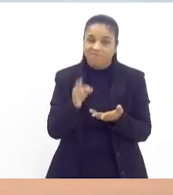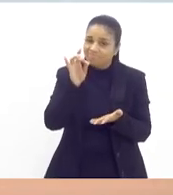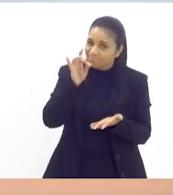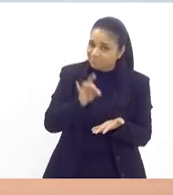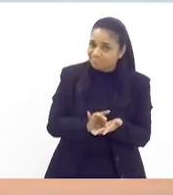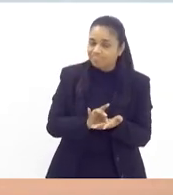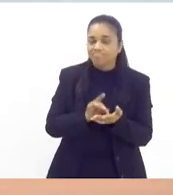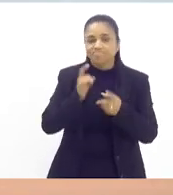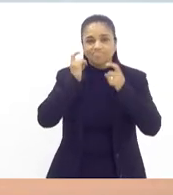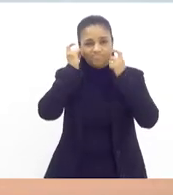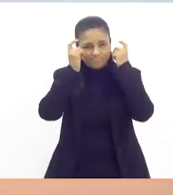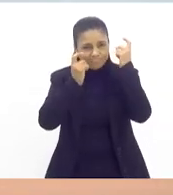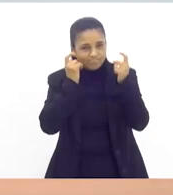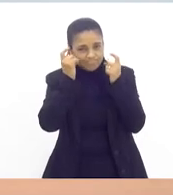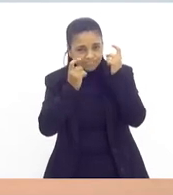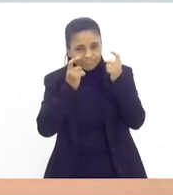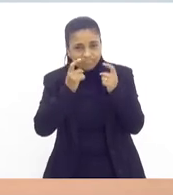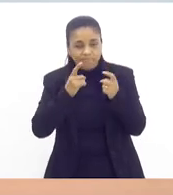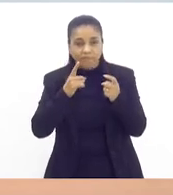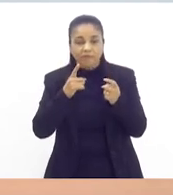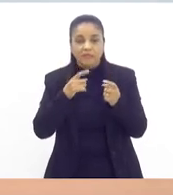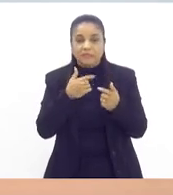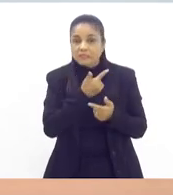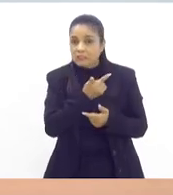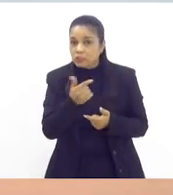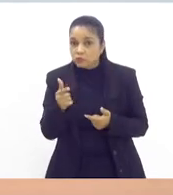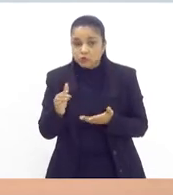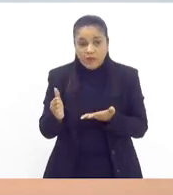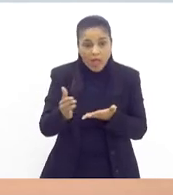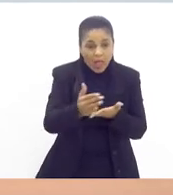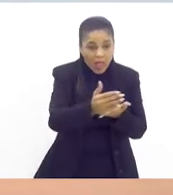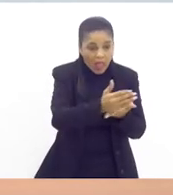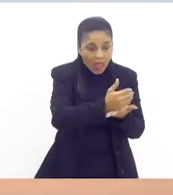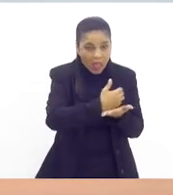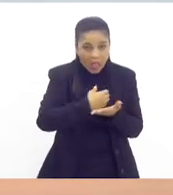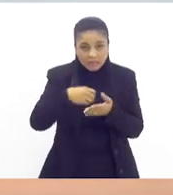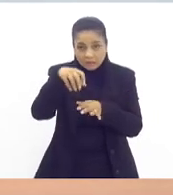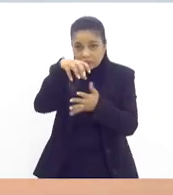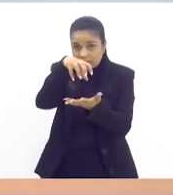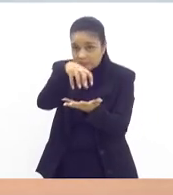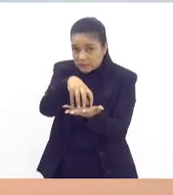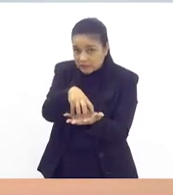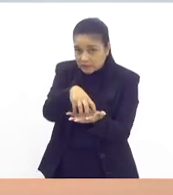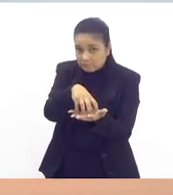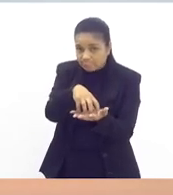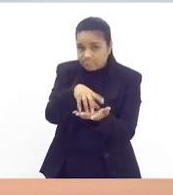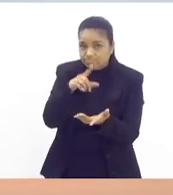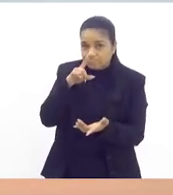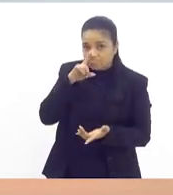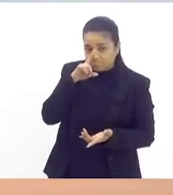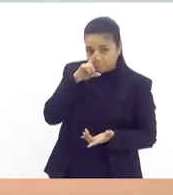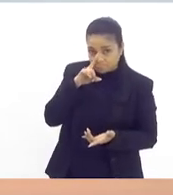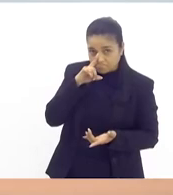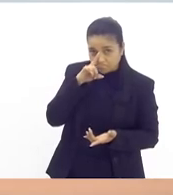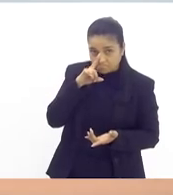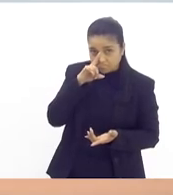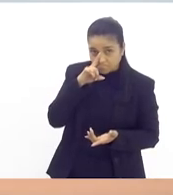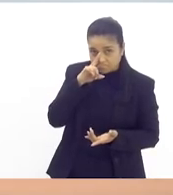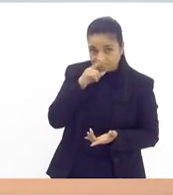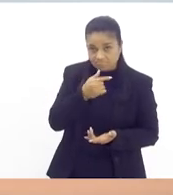essa preocupação de, se não tiver a arrecadação centralizada, criar risco de não, se tiver, se